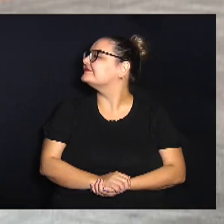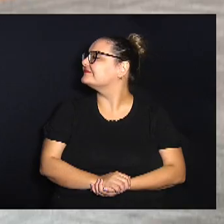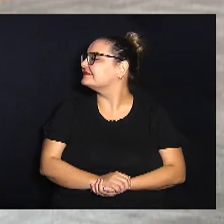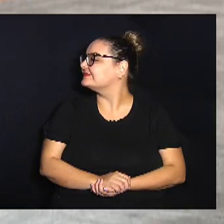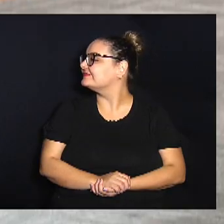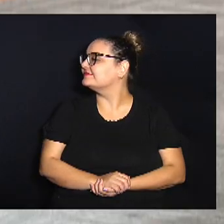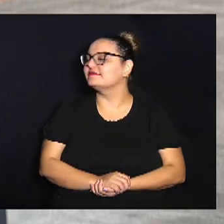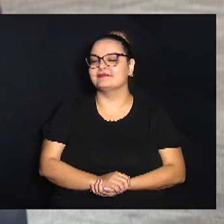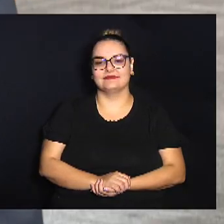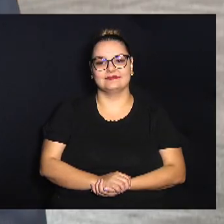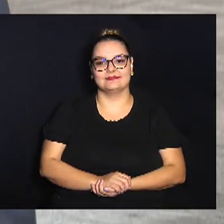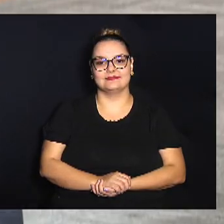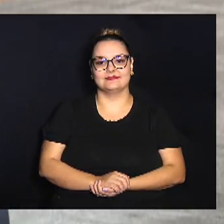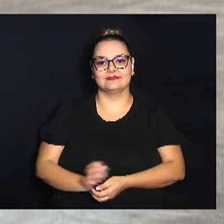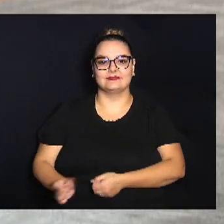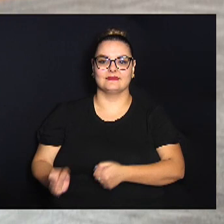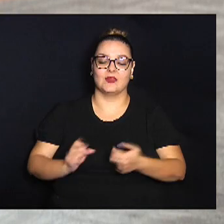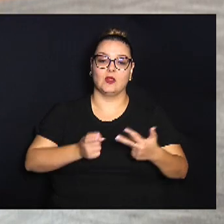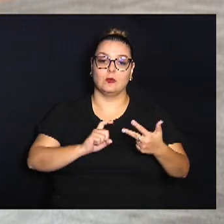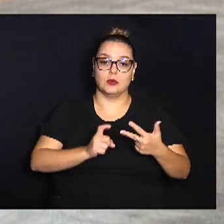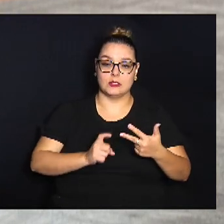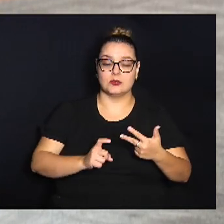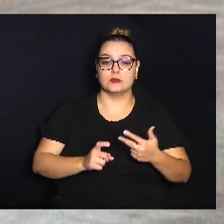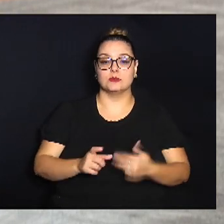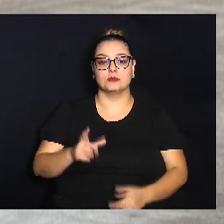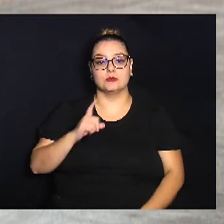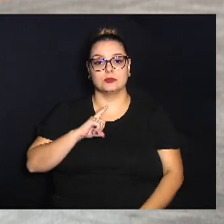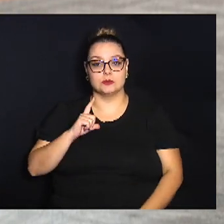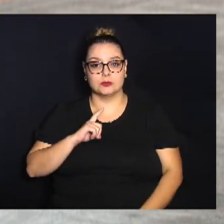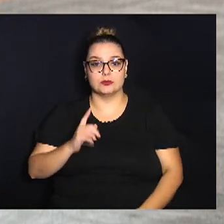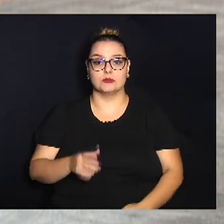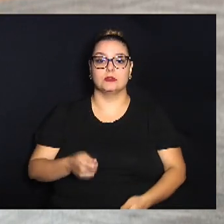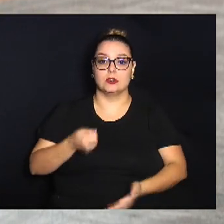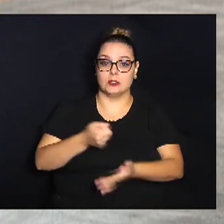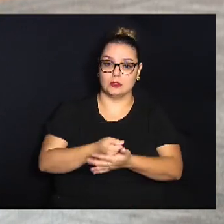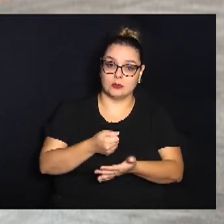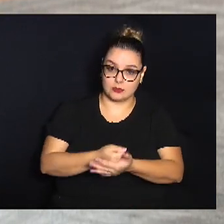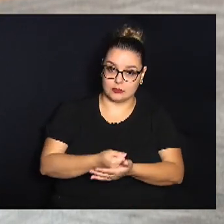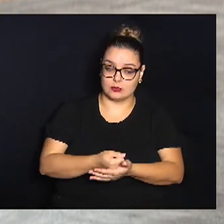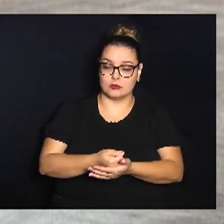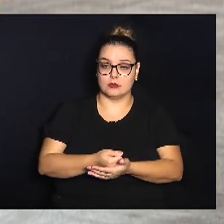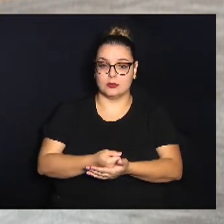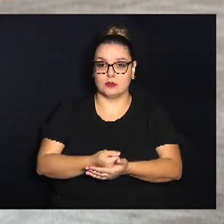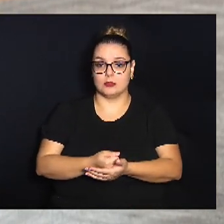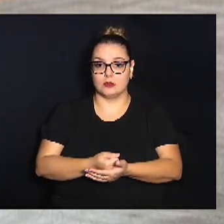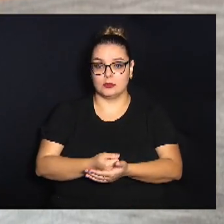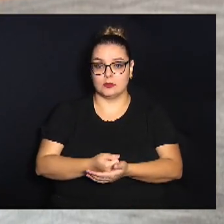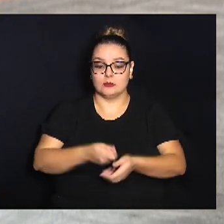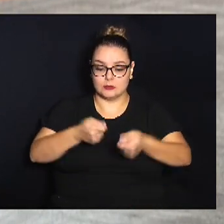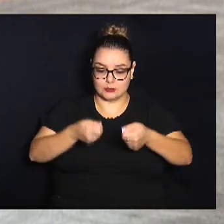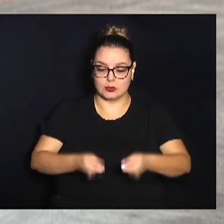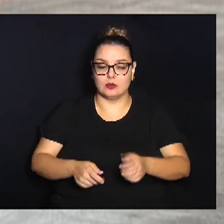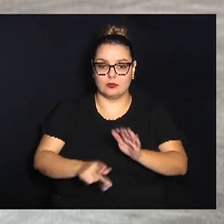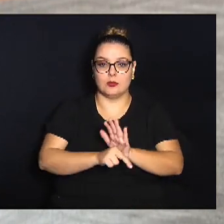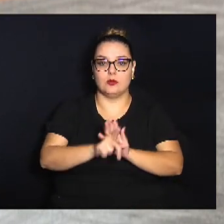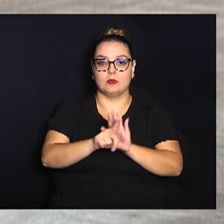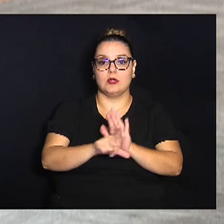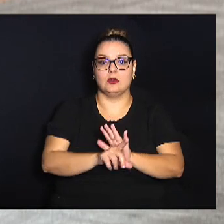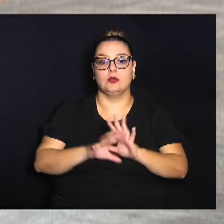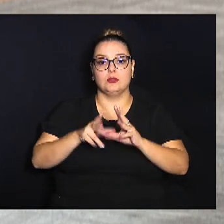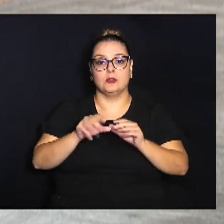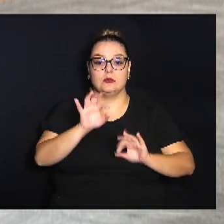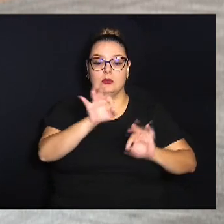O Poder Executivo tem o dever de cumprir esse projeto de lei, fazendo toda a